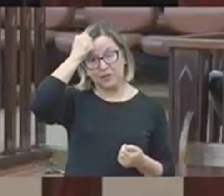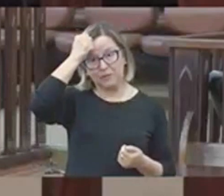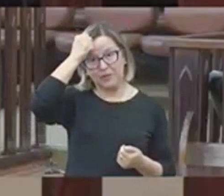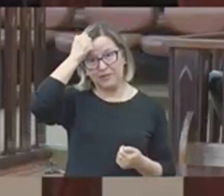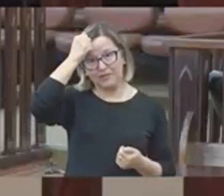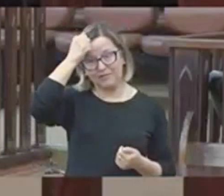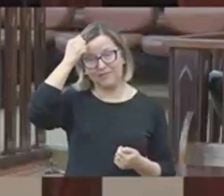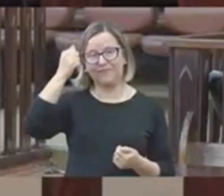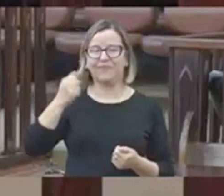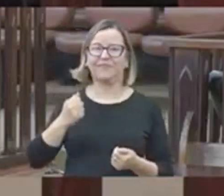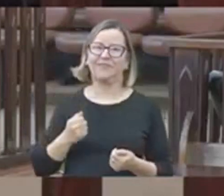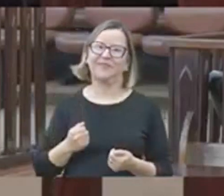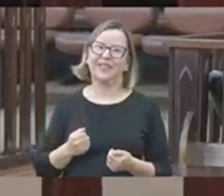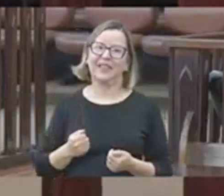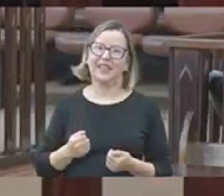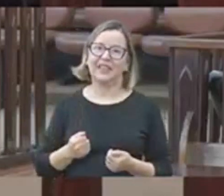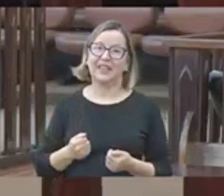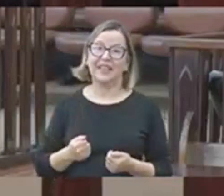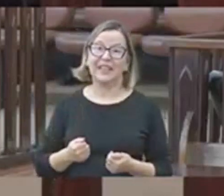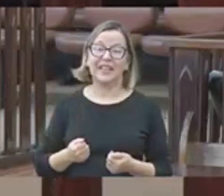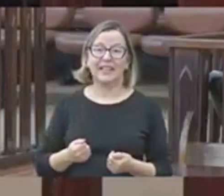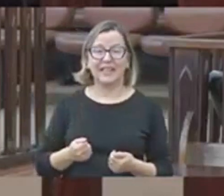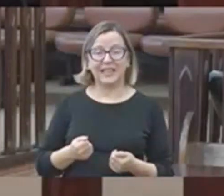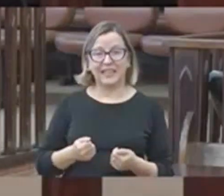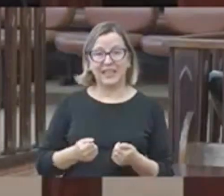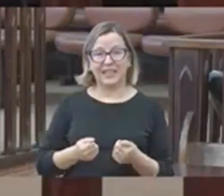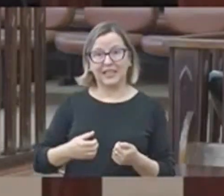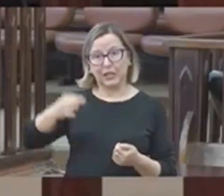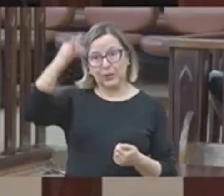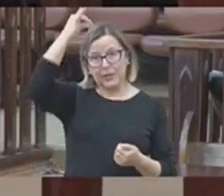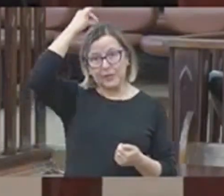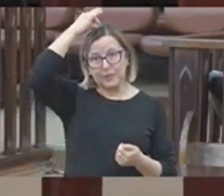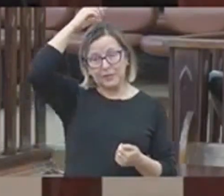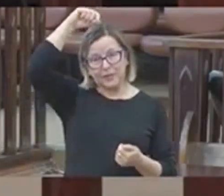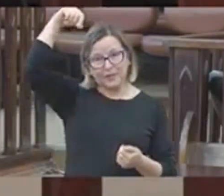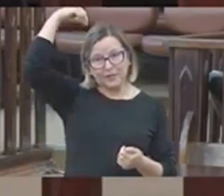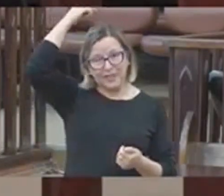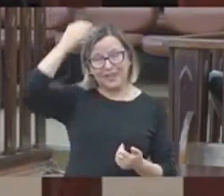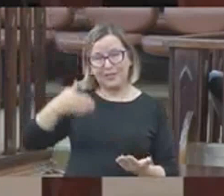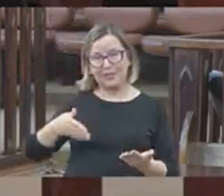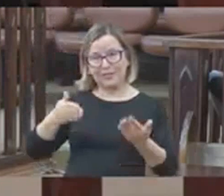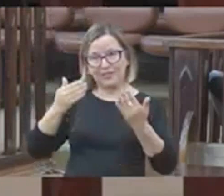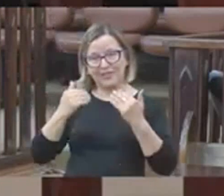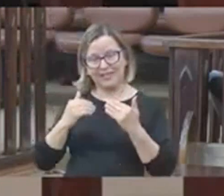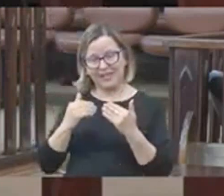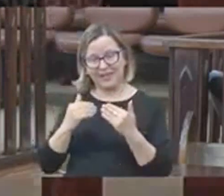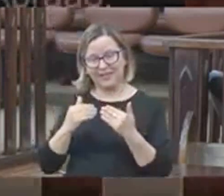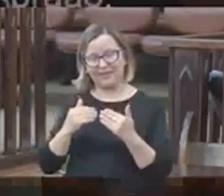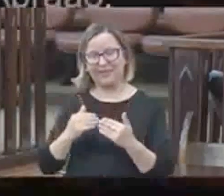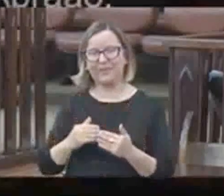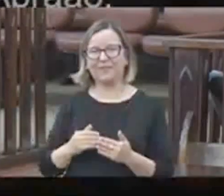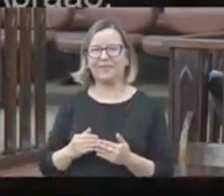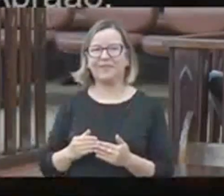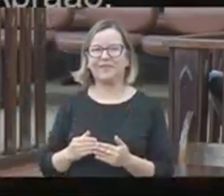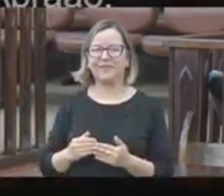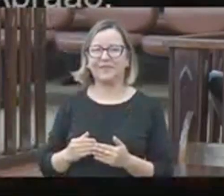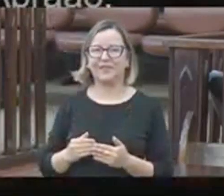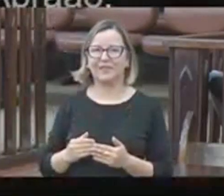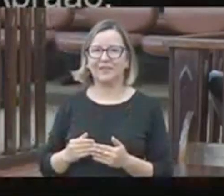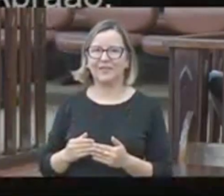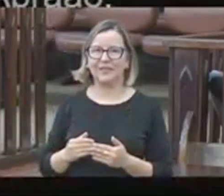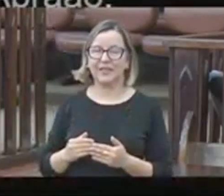pelo Espírito de Deus resultarão em, o que diz Mateus capítulo 3, versículo 8,